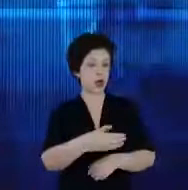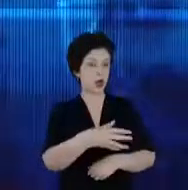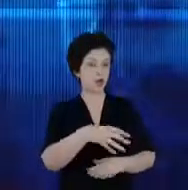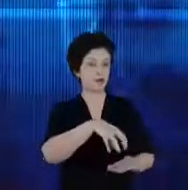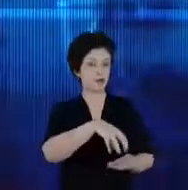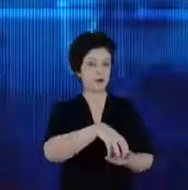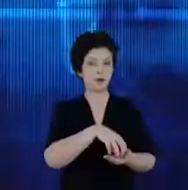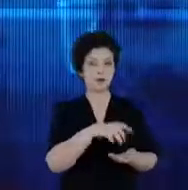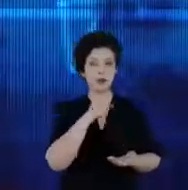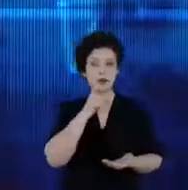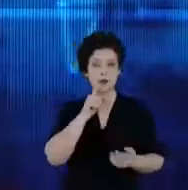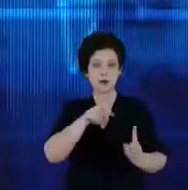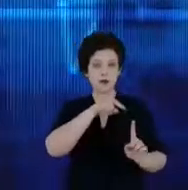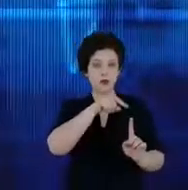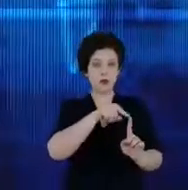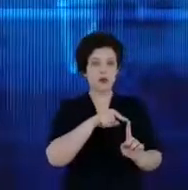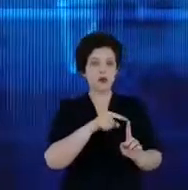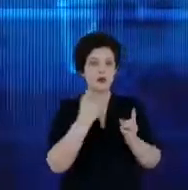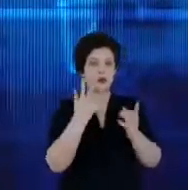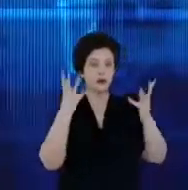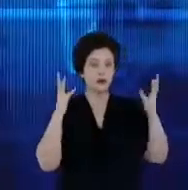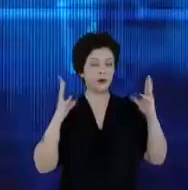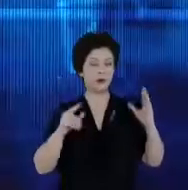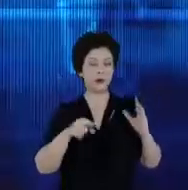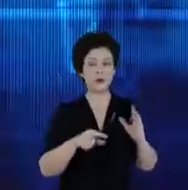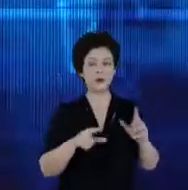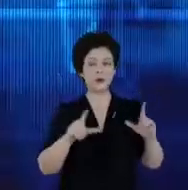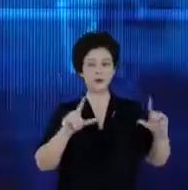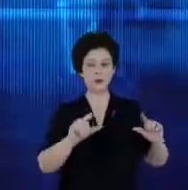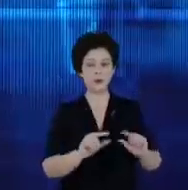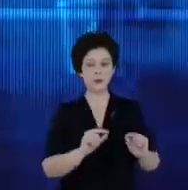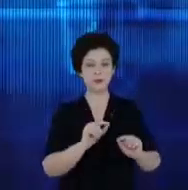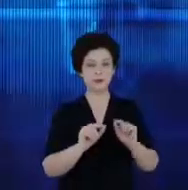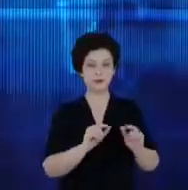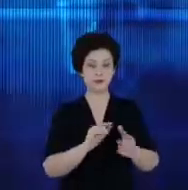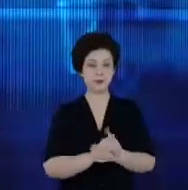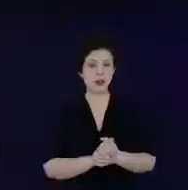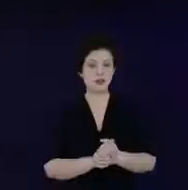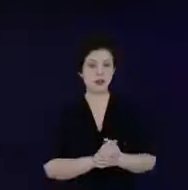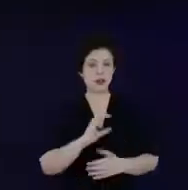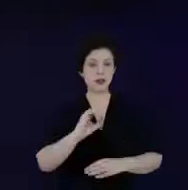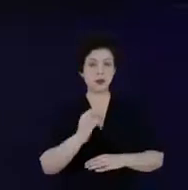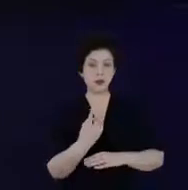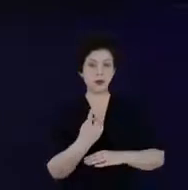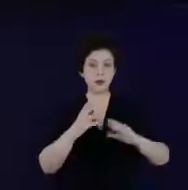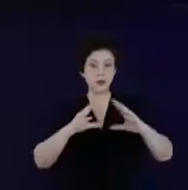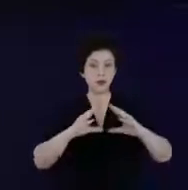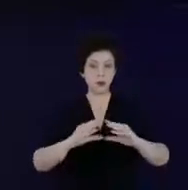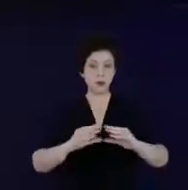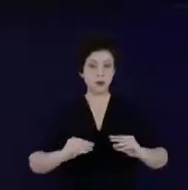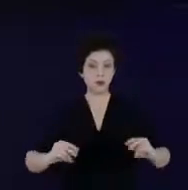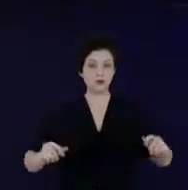verde, vamos dizer assim, né, reduzir o máximo a emissão de CO2. Né.